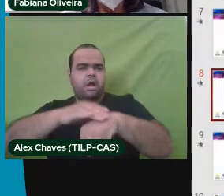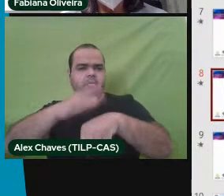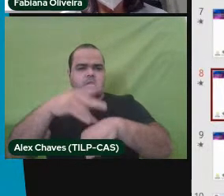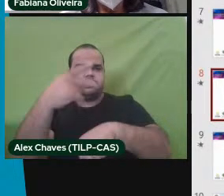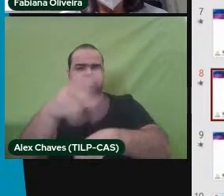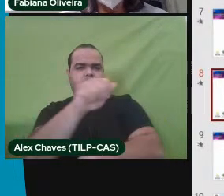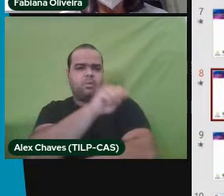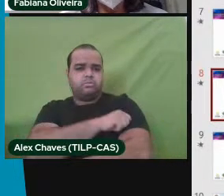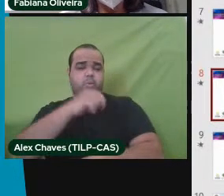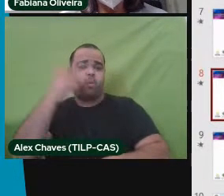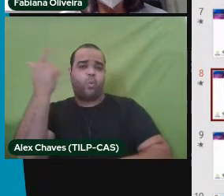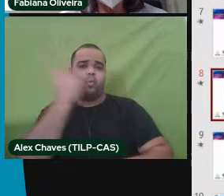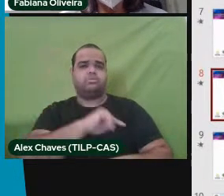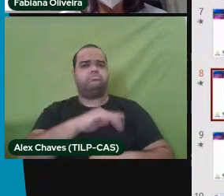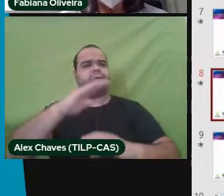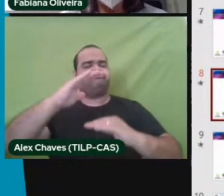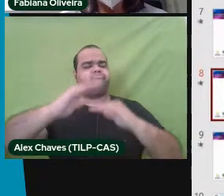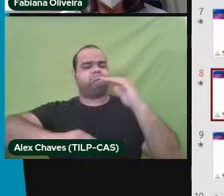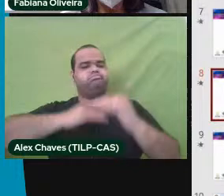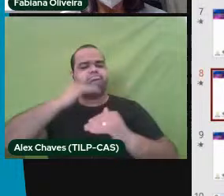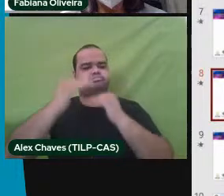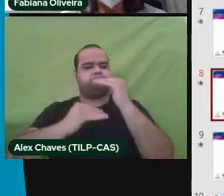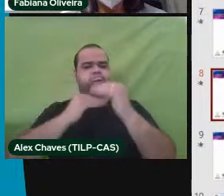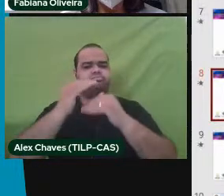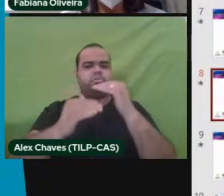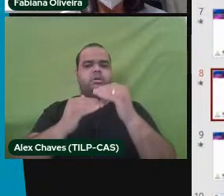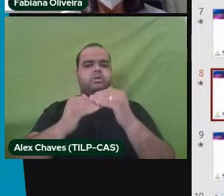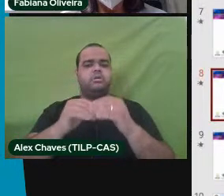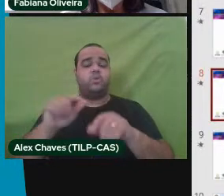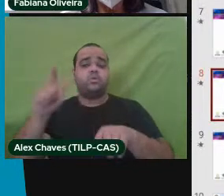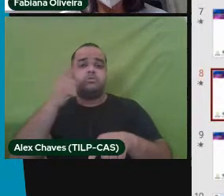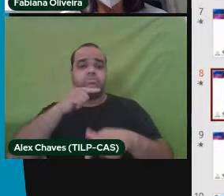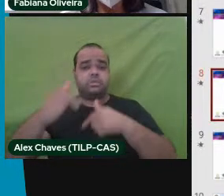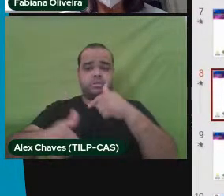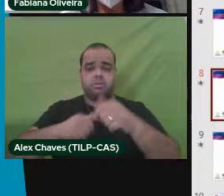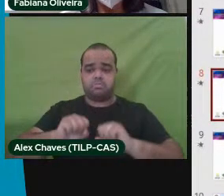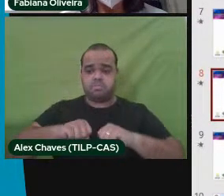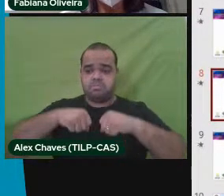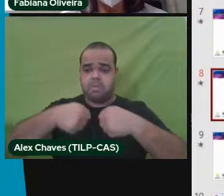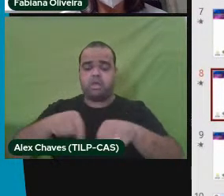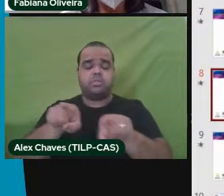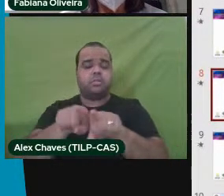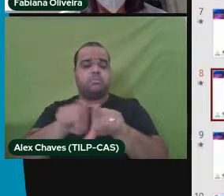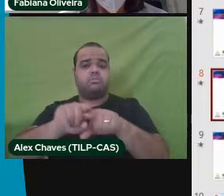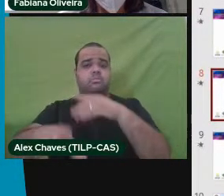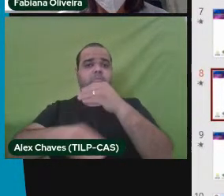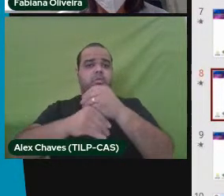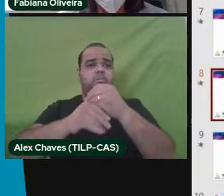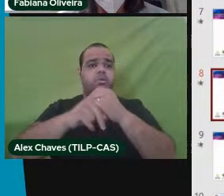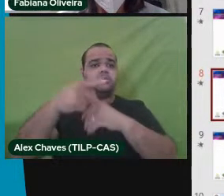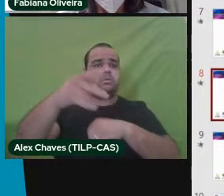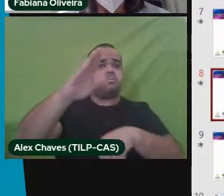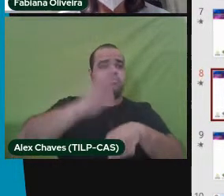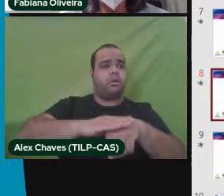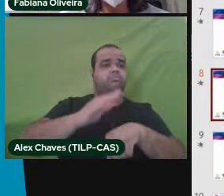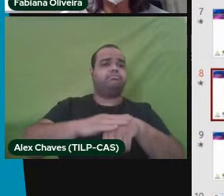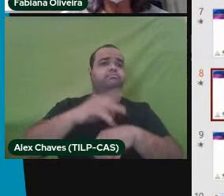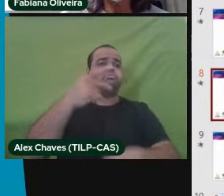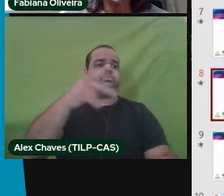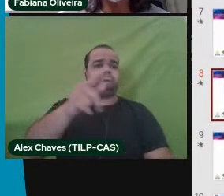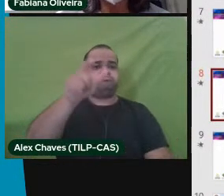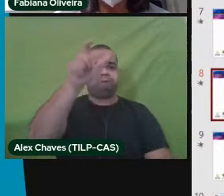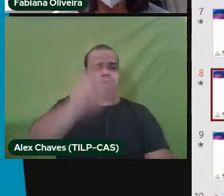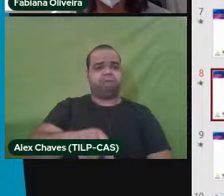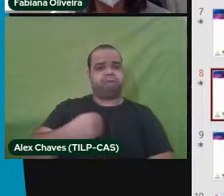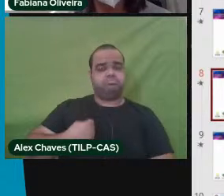aluno ele realmente consiga agir e construir o seu protagonismo. Nós sabemos